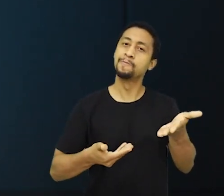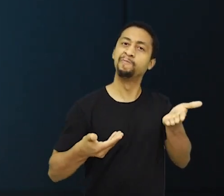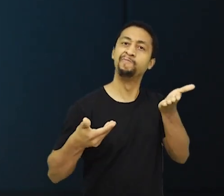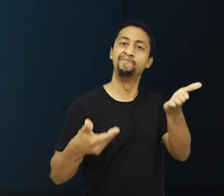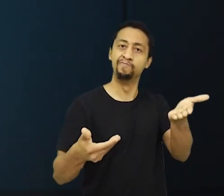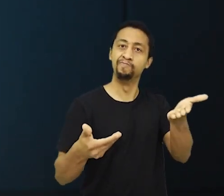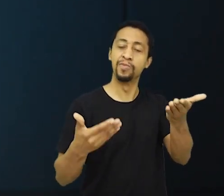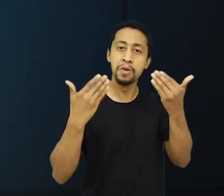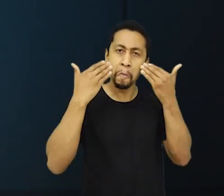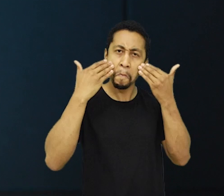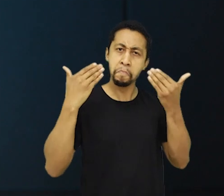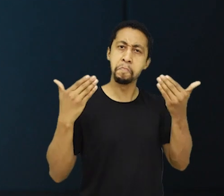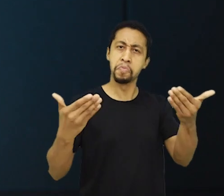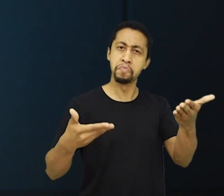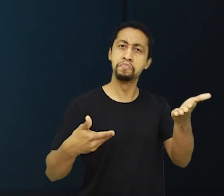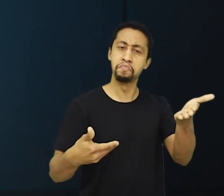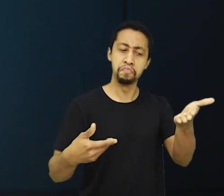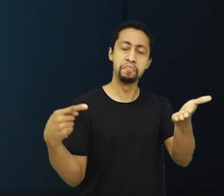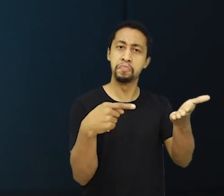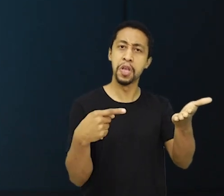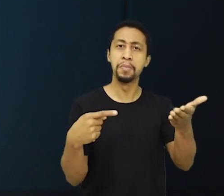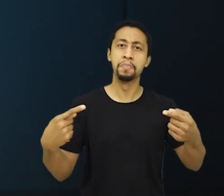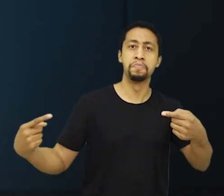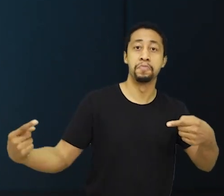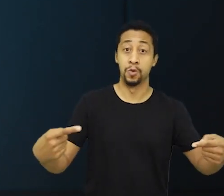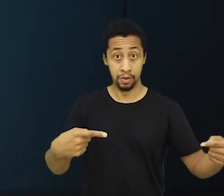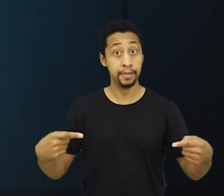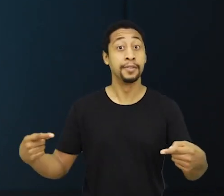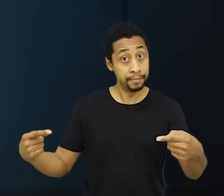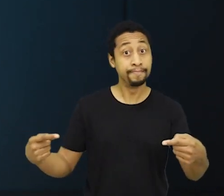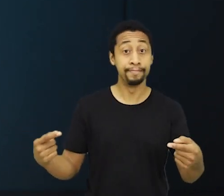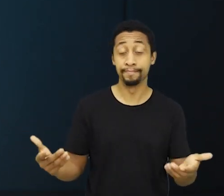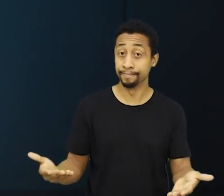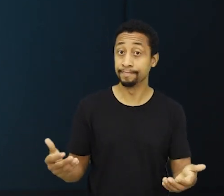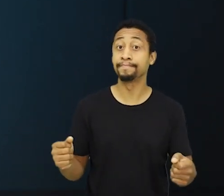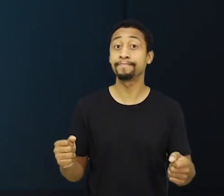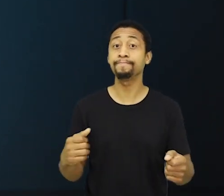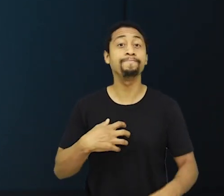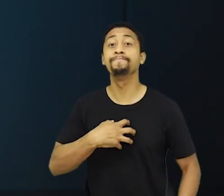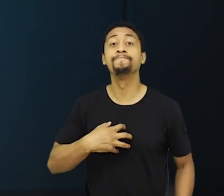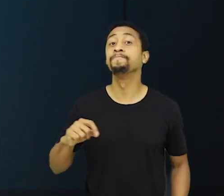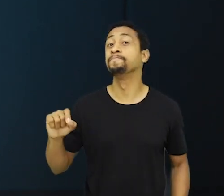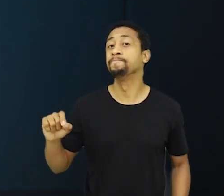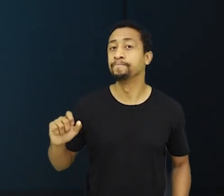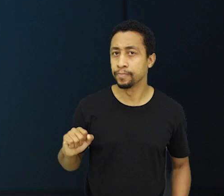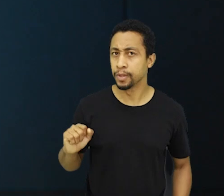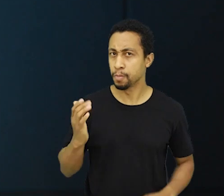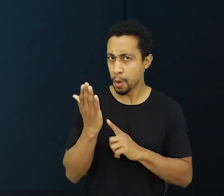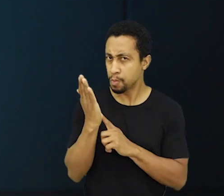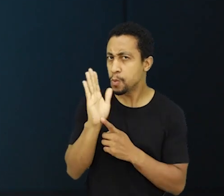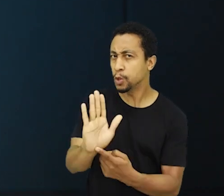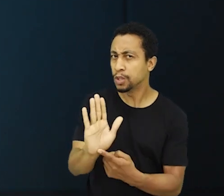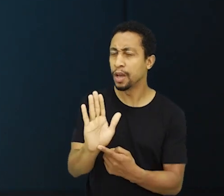esta manifestação, até política, de certa forma, no sentido de dizer, de apontar que